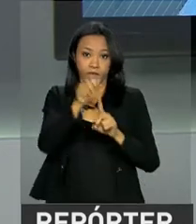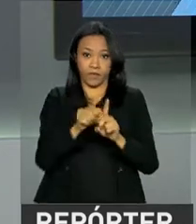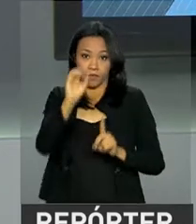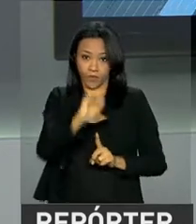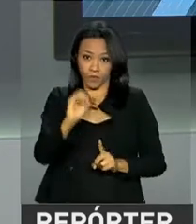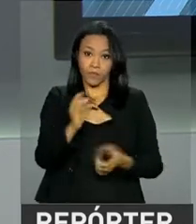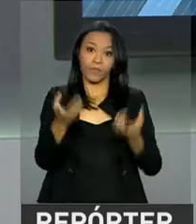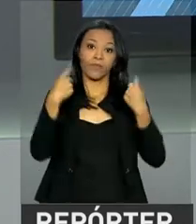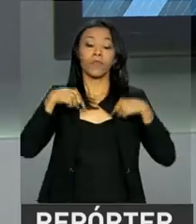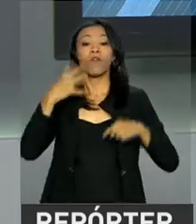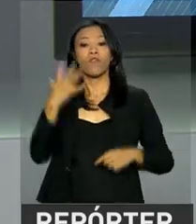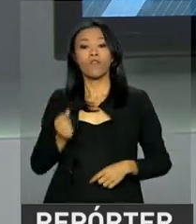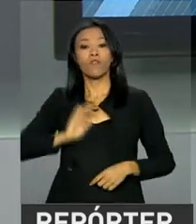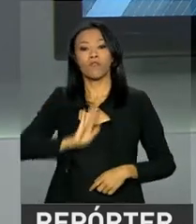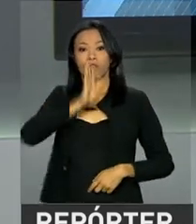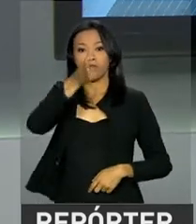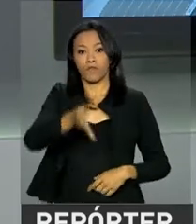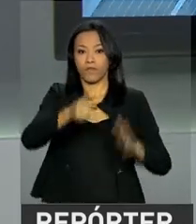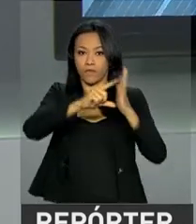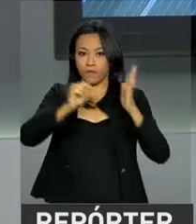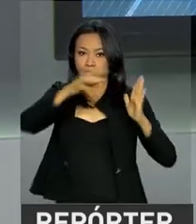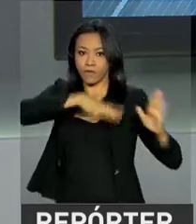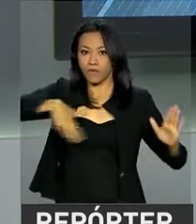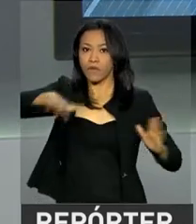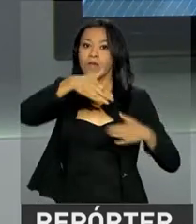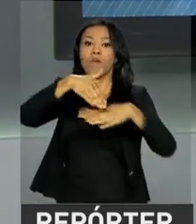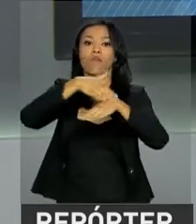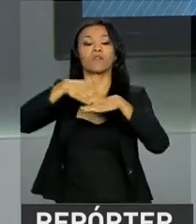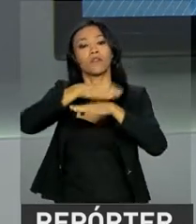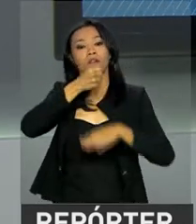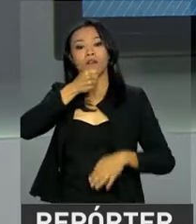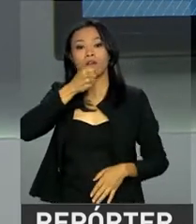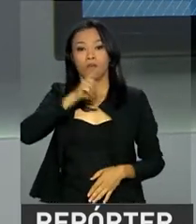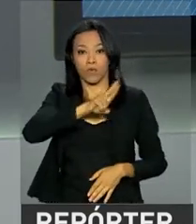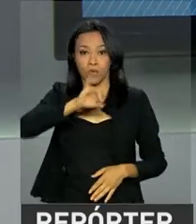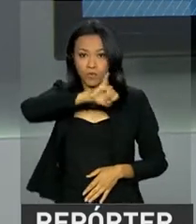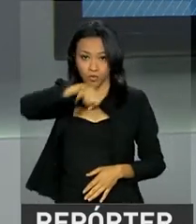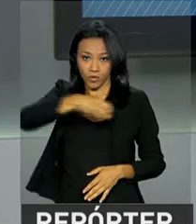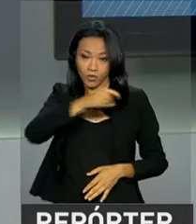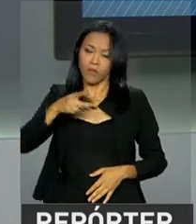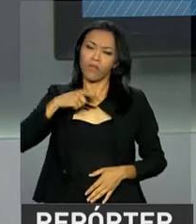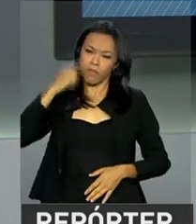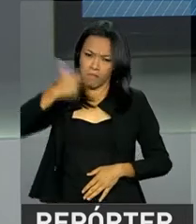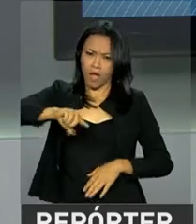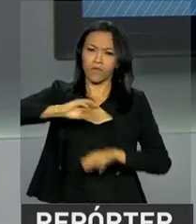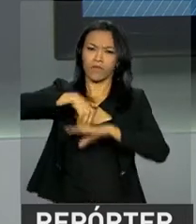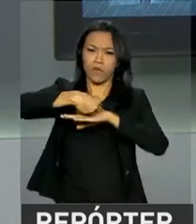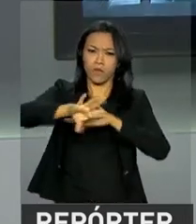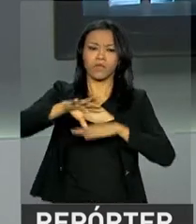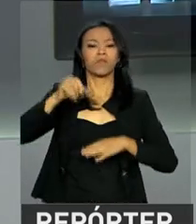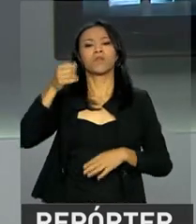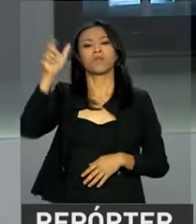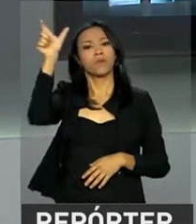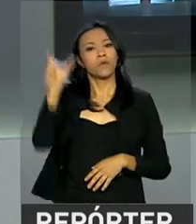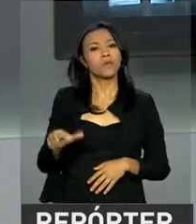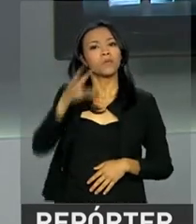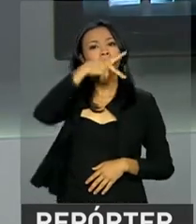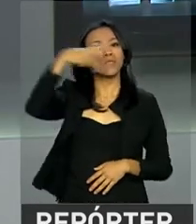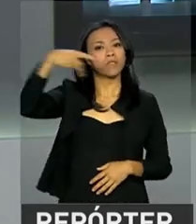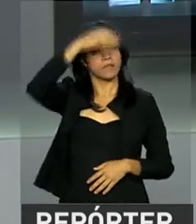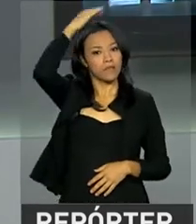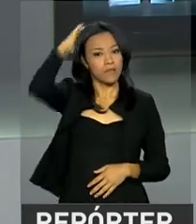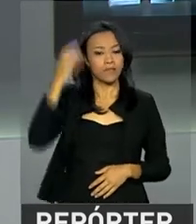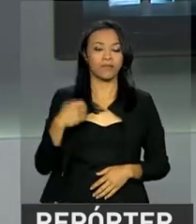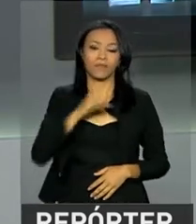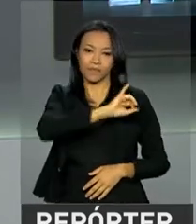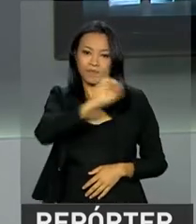Vamos ao Palácio do Planalto conversar com o repórter João Pedro Neto. Ele traz para a gente informações sobre o presidente Michel Temer. Olá, João Pedro. Bom